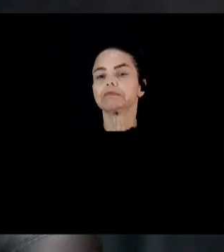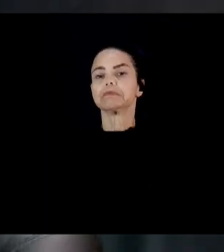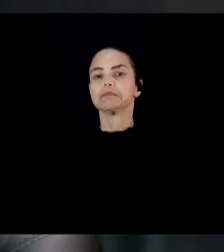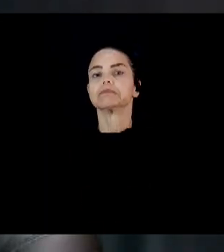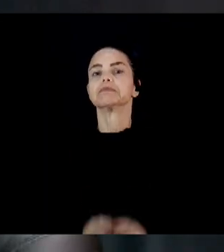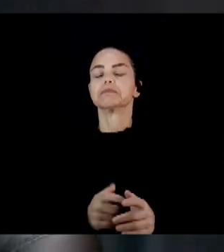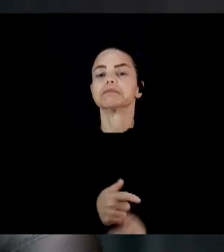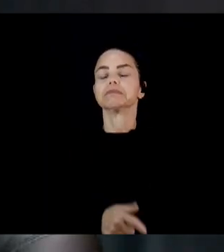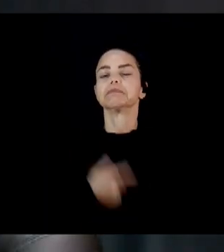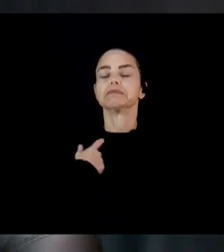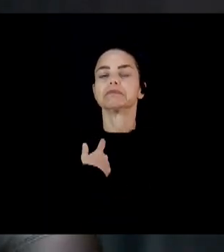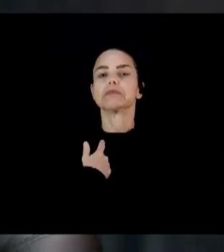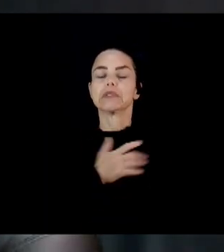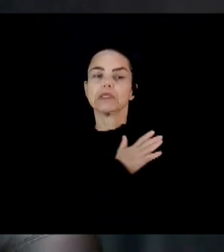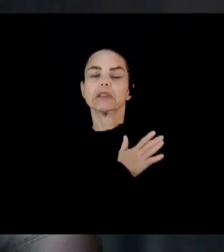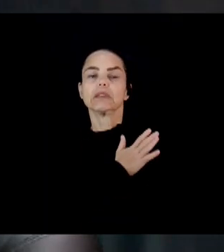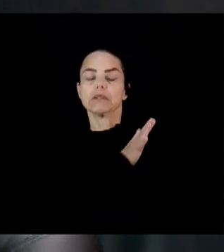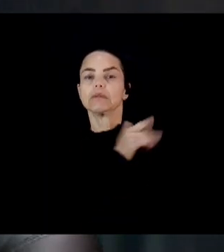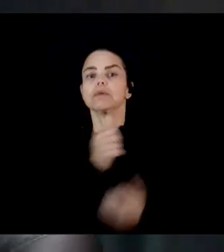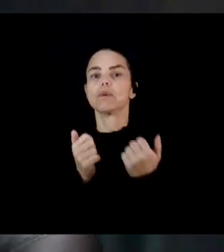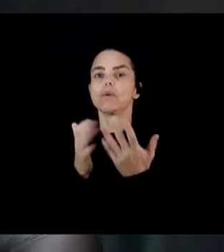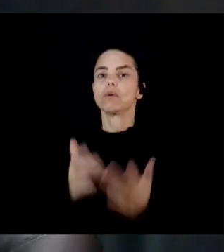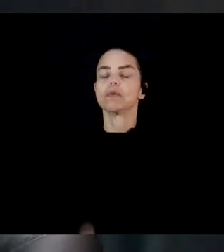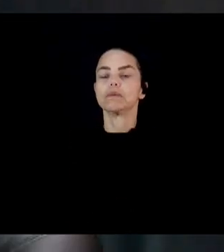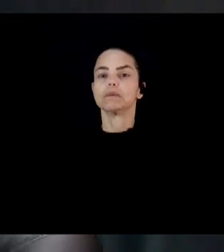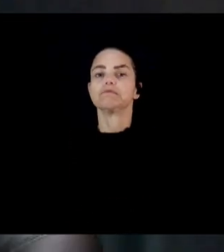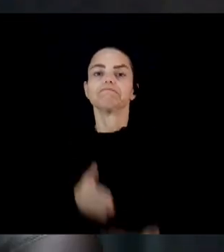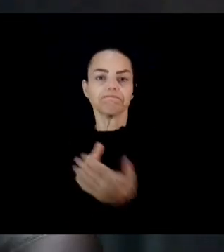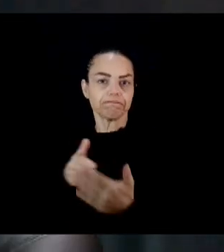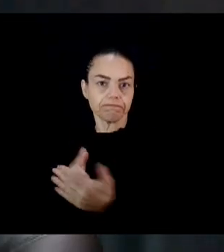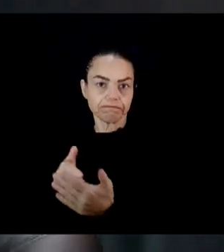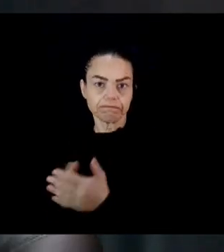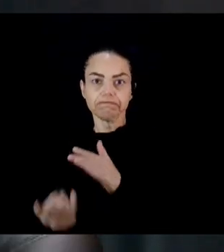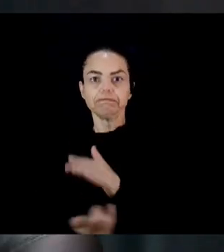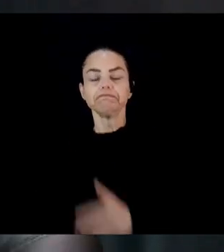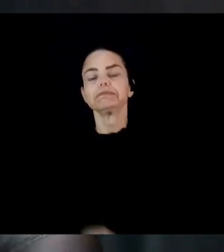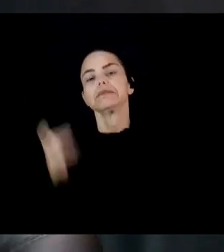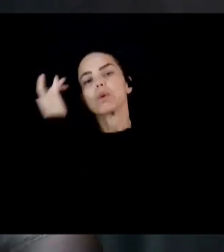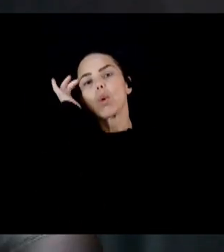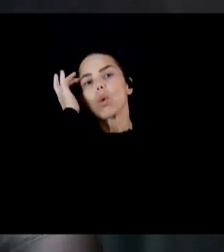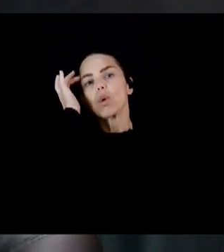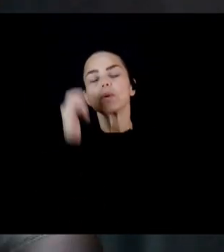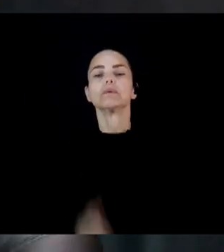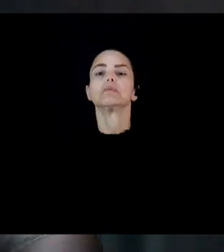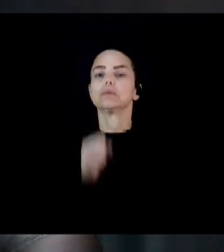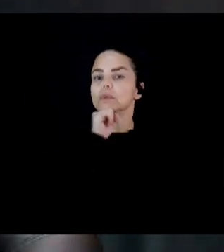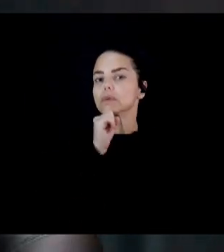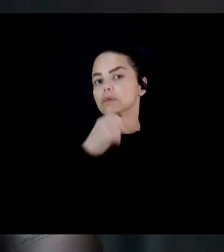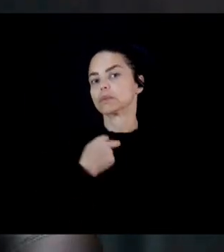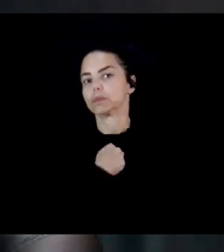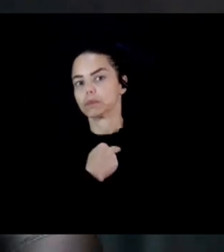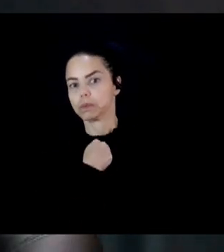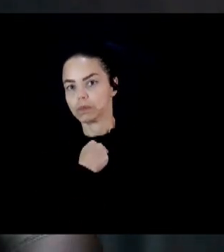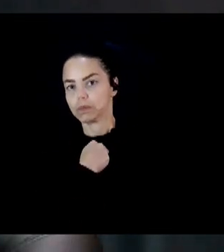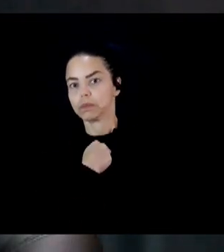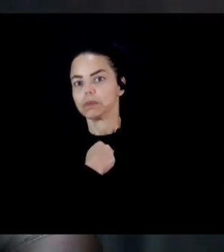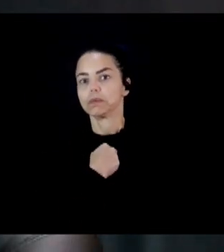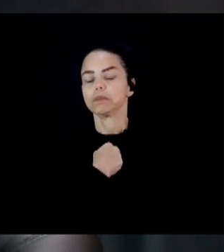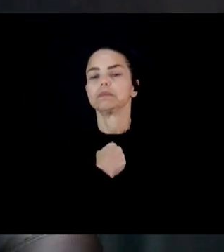preconceito externo, é mais essa barreira institucional, esse achismo de que o velho não pode. E aí, assim, tem